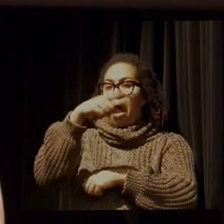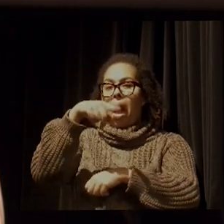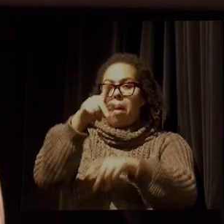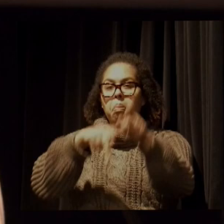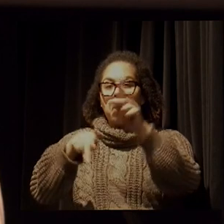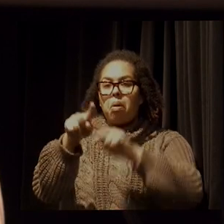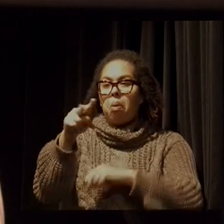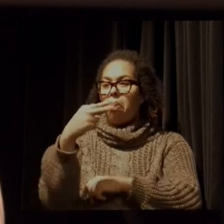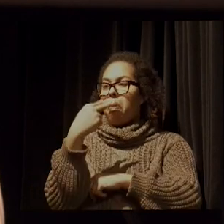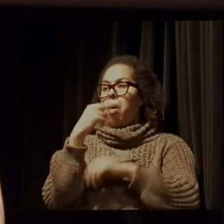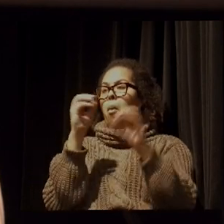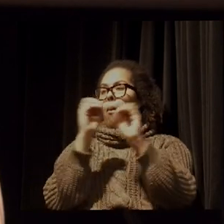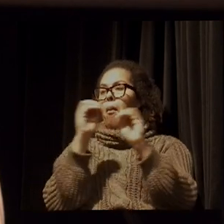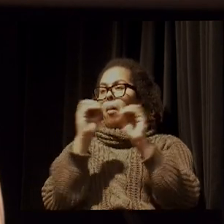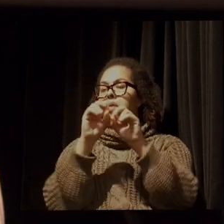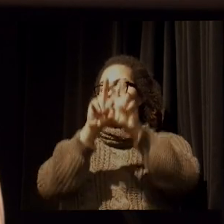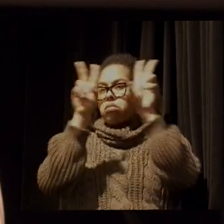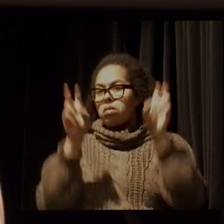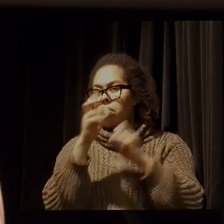o tema de o tema ambiente não estava aí,